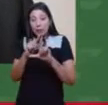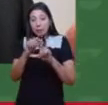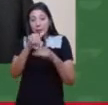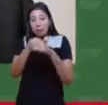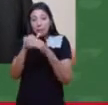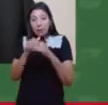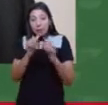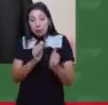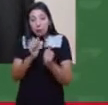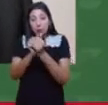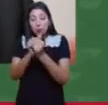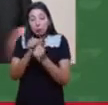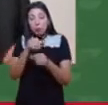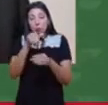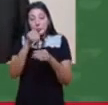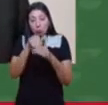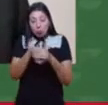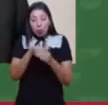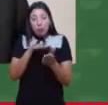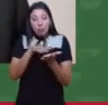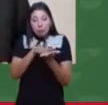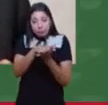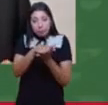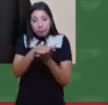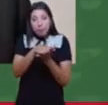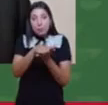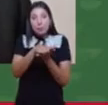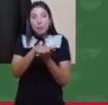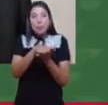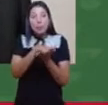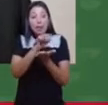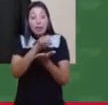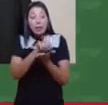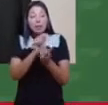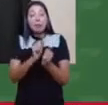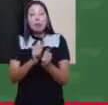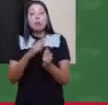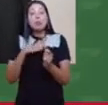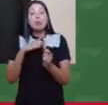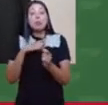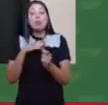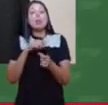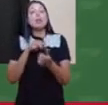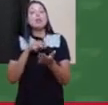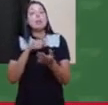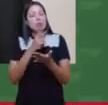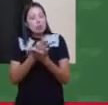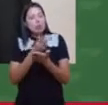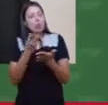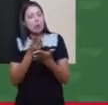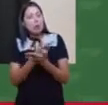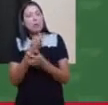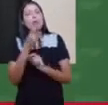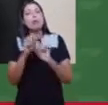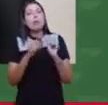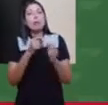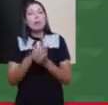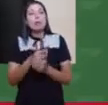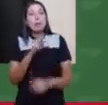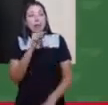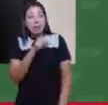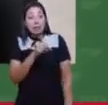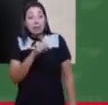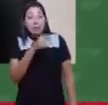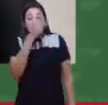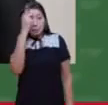urna junto com o voto impresso, compõe o voto impresso, ali pode ter o vício que diz o seguinte: